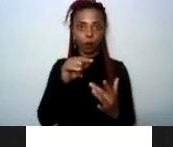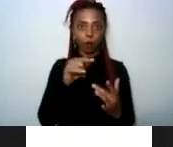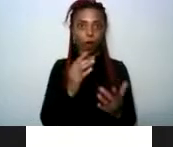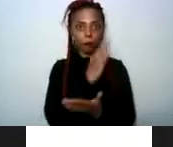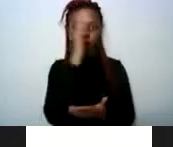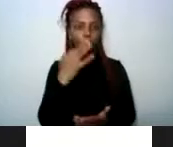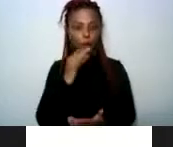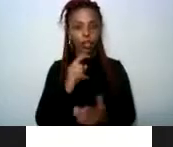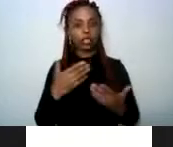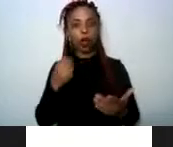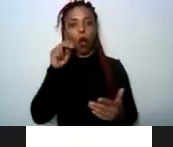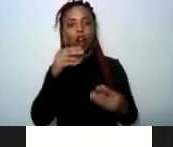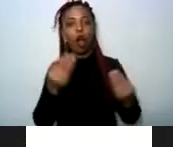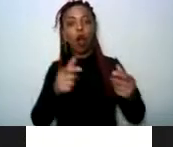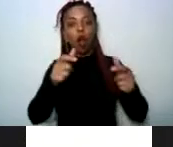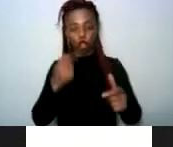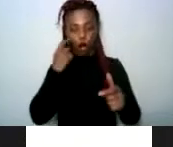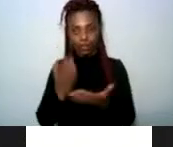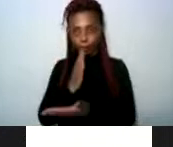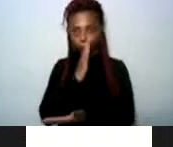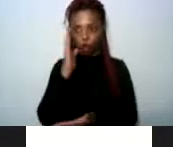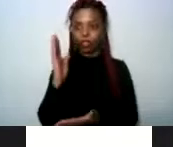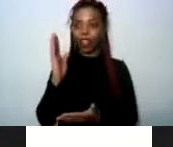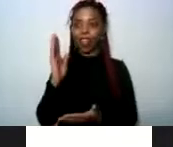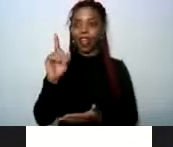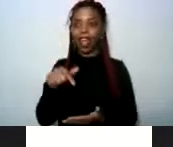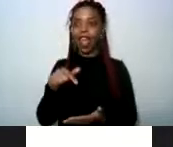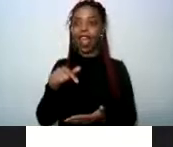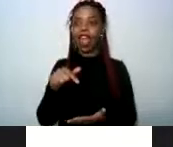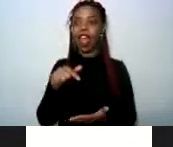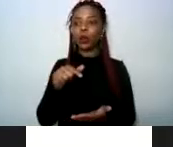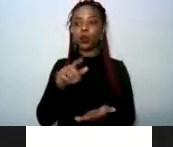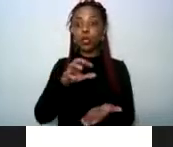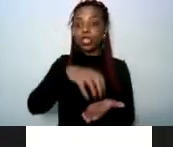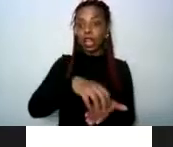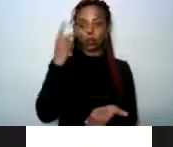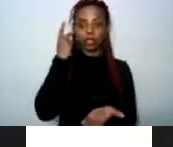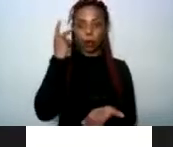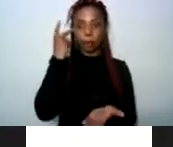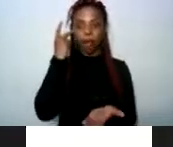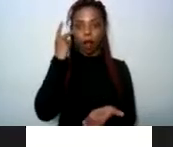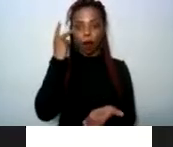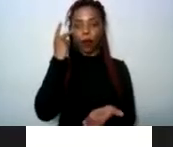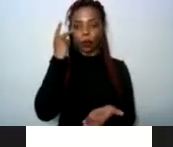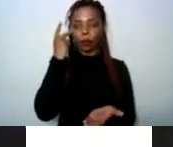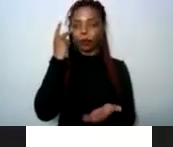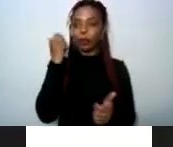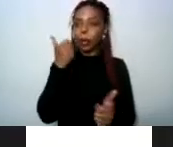percebe que a Biblioteca Mar de Andrade, ela está no centro de São Paulo, né, perto de